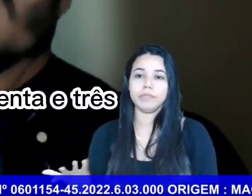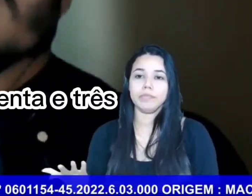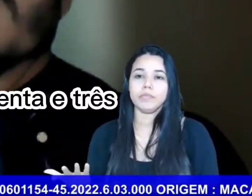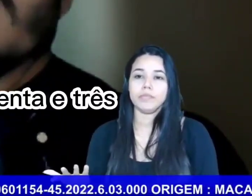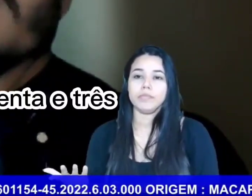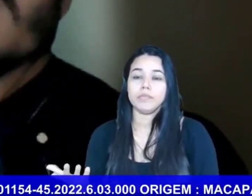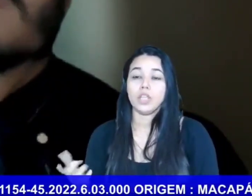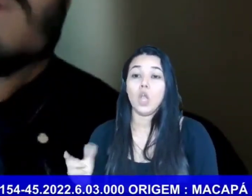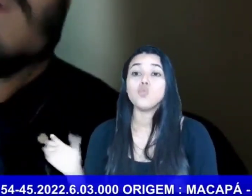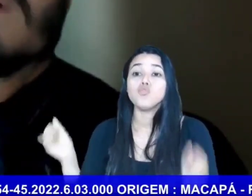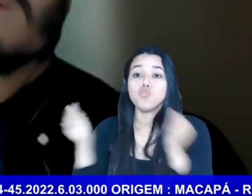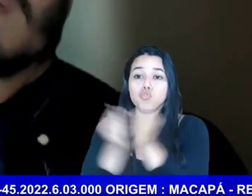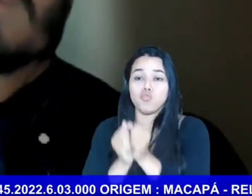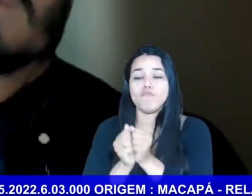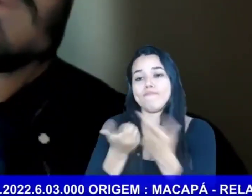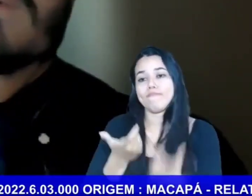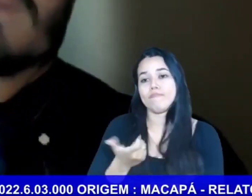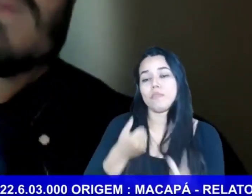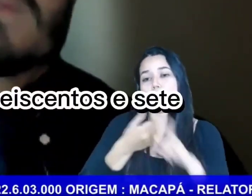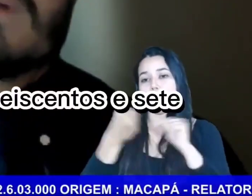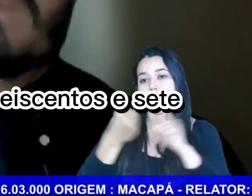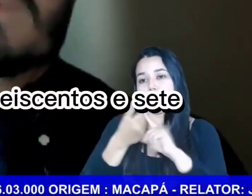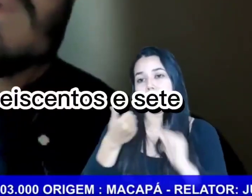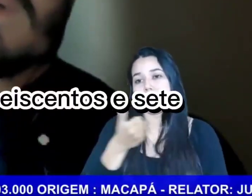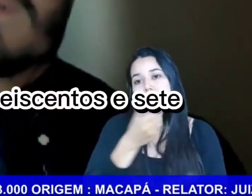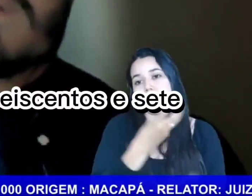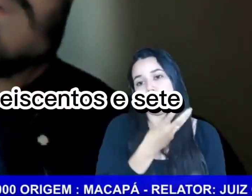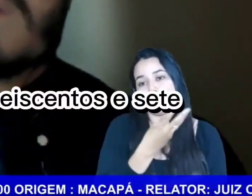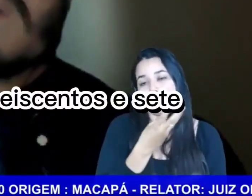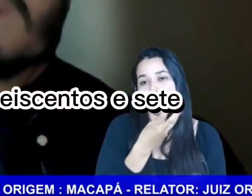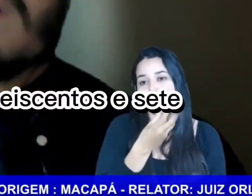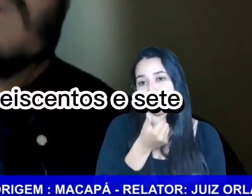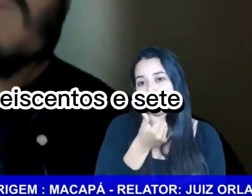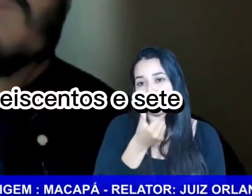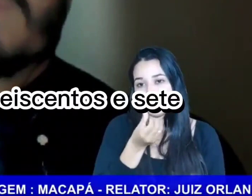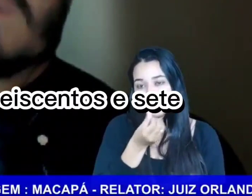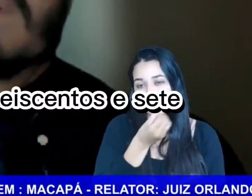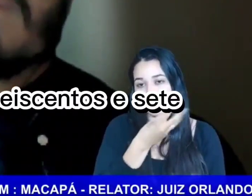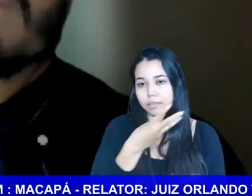artigo 53, inciso 2, a linha C da resolução do TSE